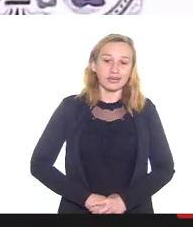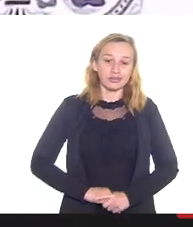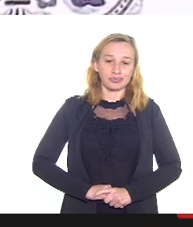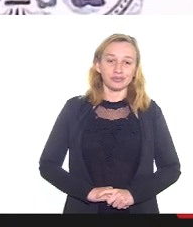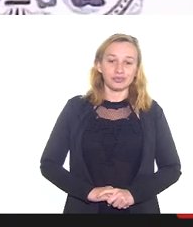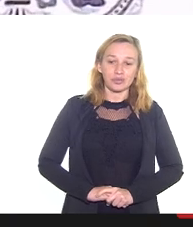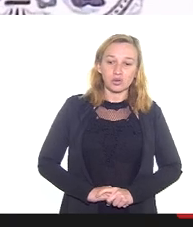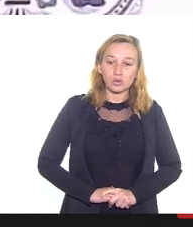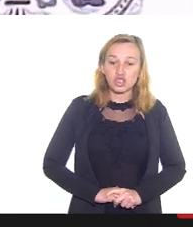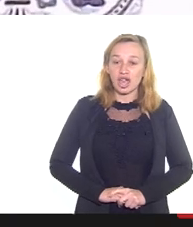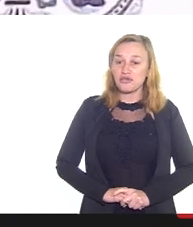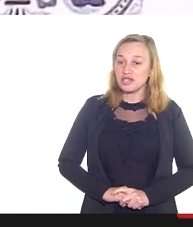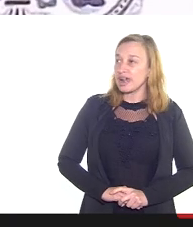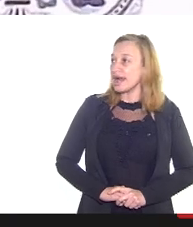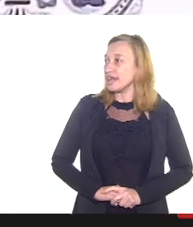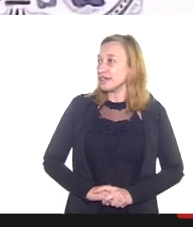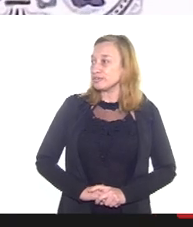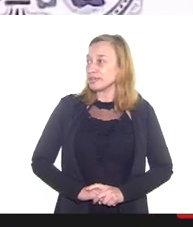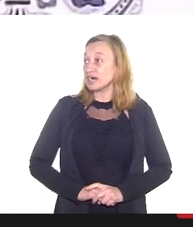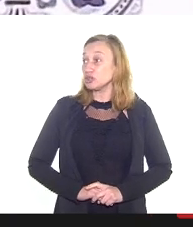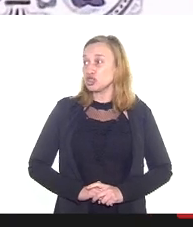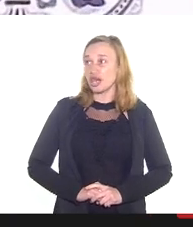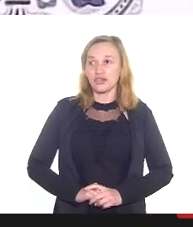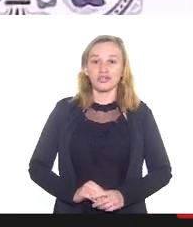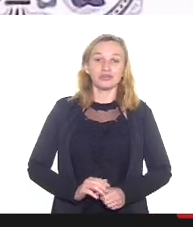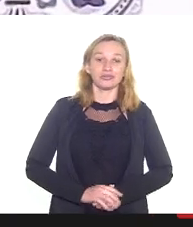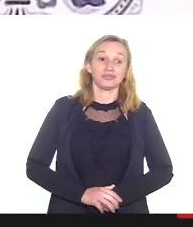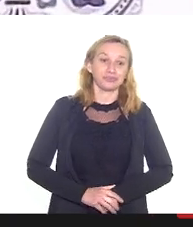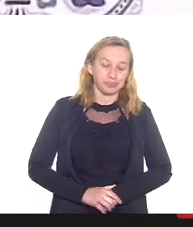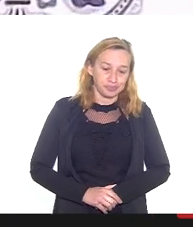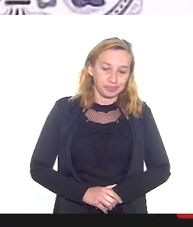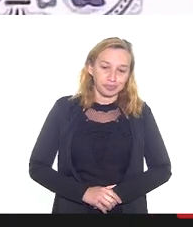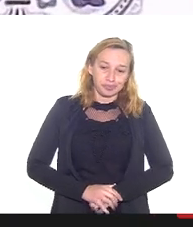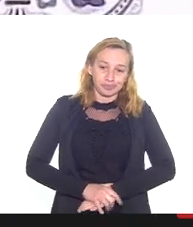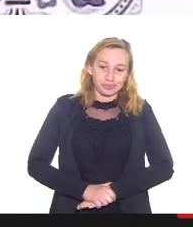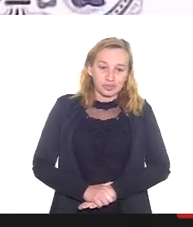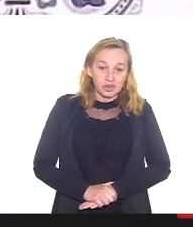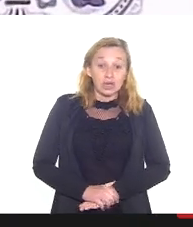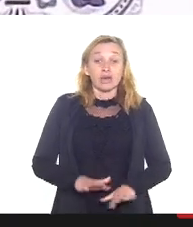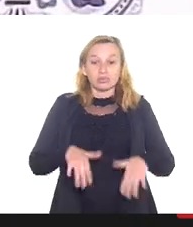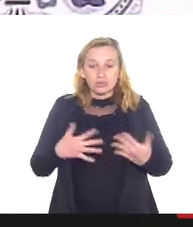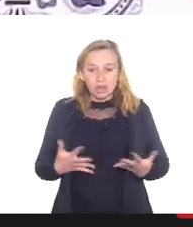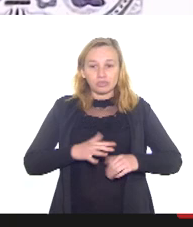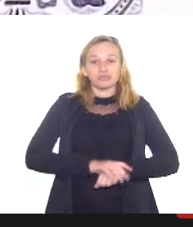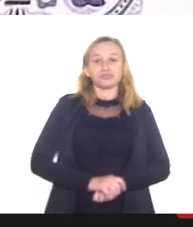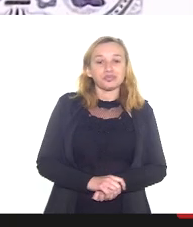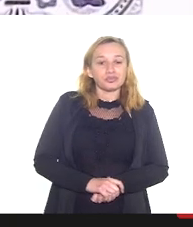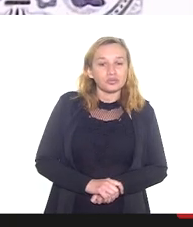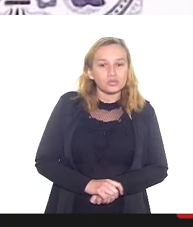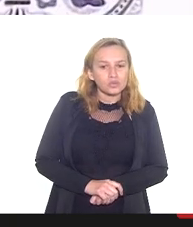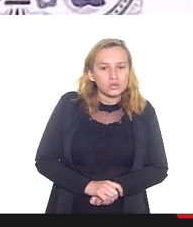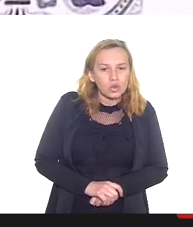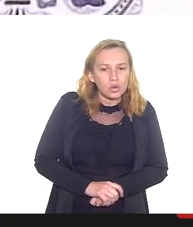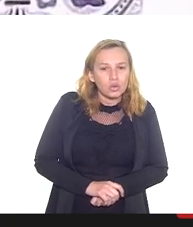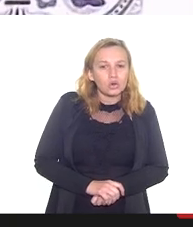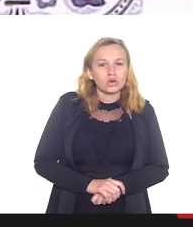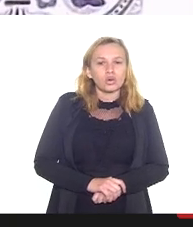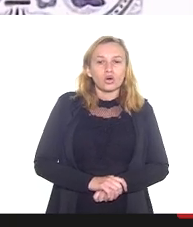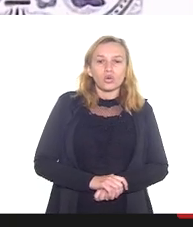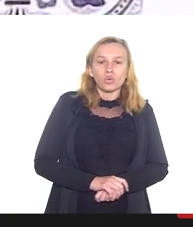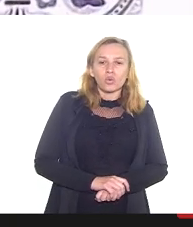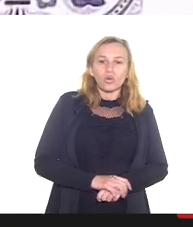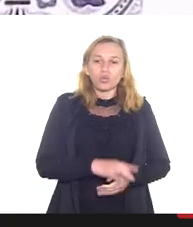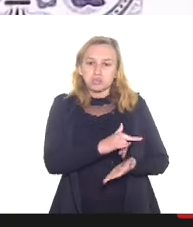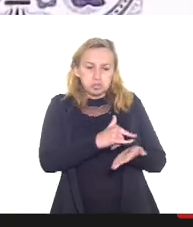com a obrigatoriedade de profissionais formados nessa área. Então, assim, o documento da SEDUC,